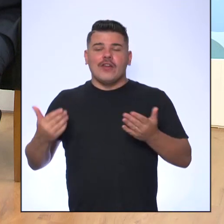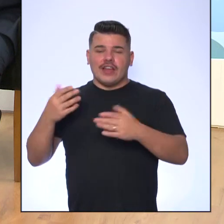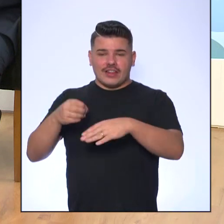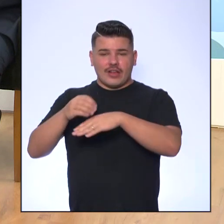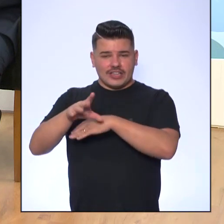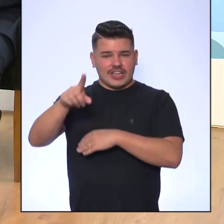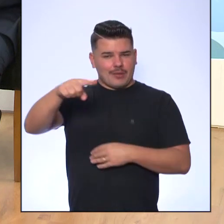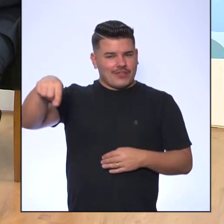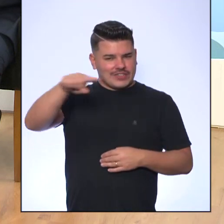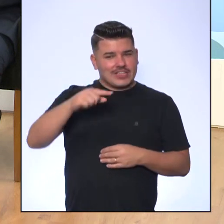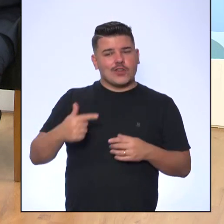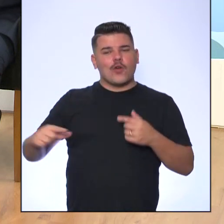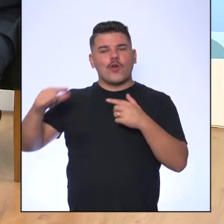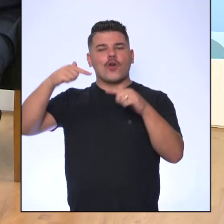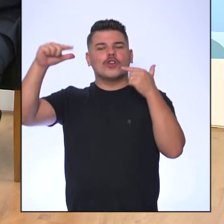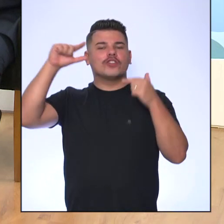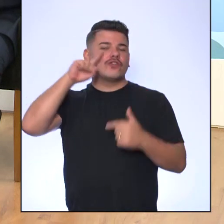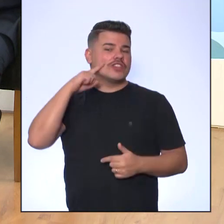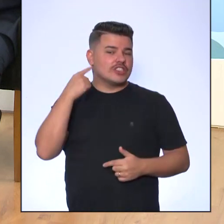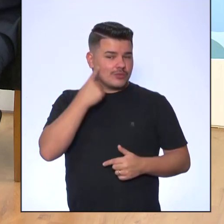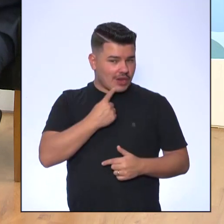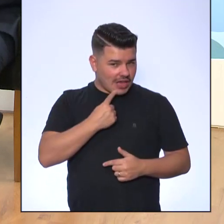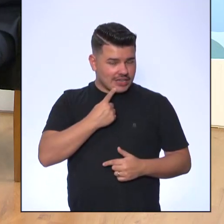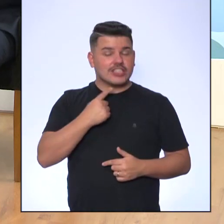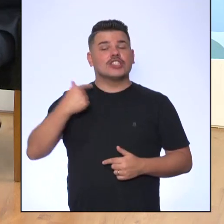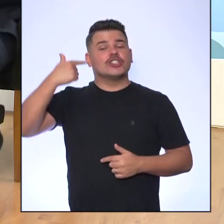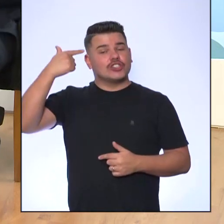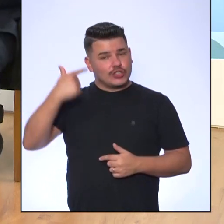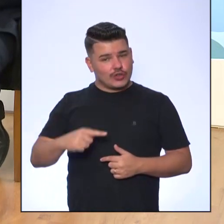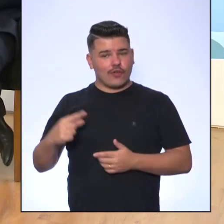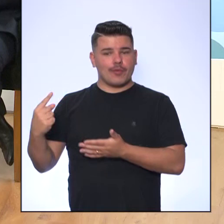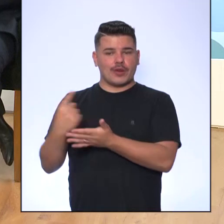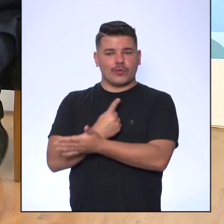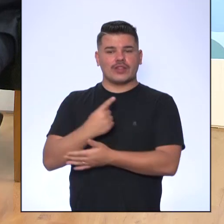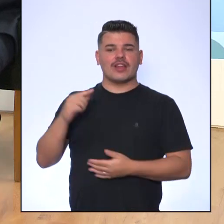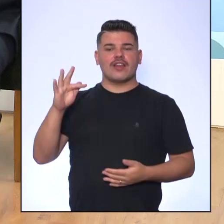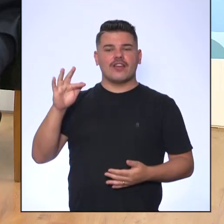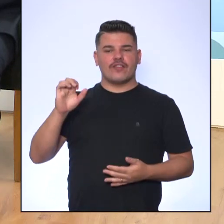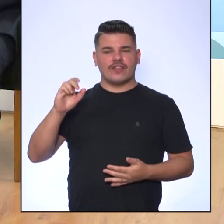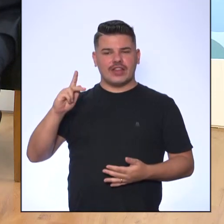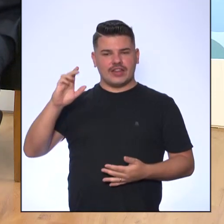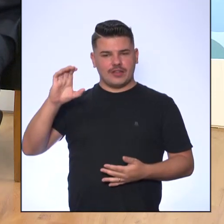dos outros vestibulares, tem de novo aqui a pergunta do Felipe Castro